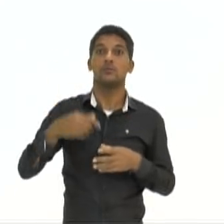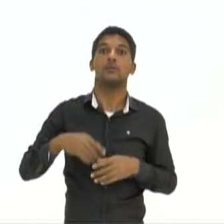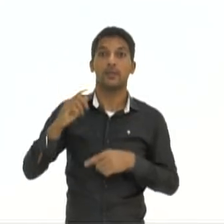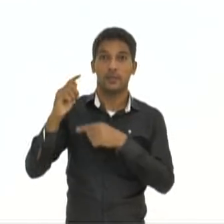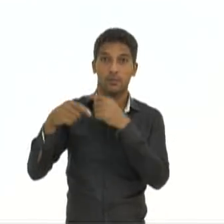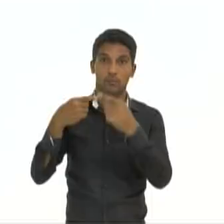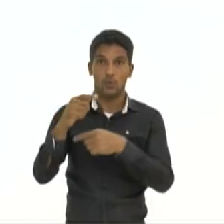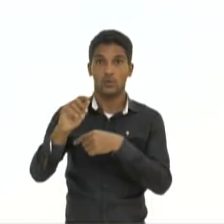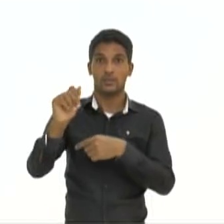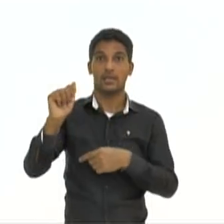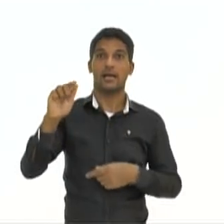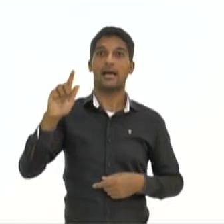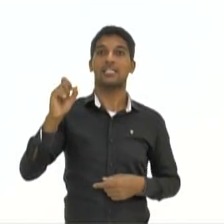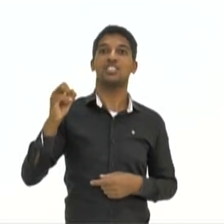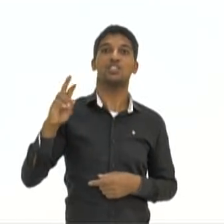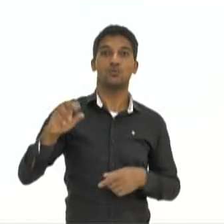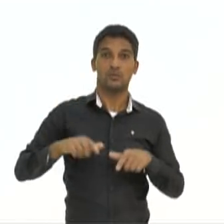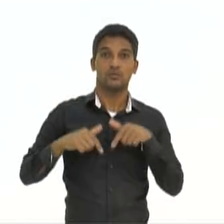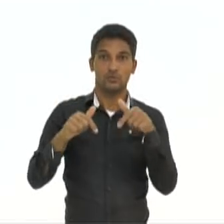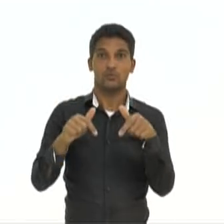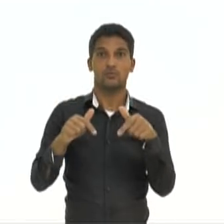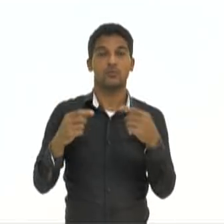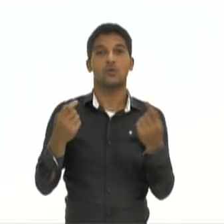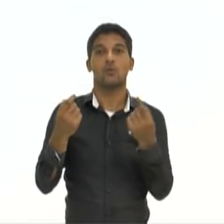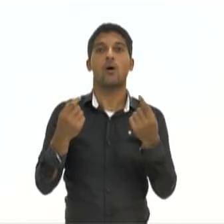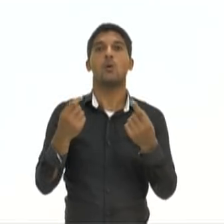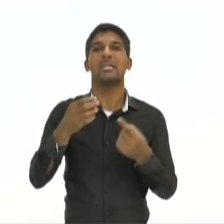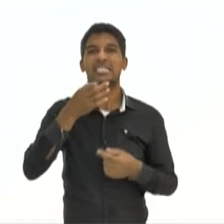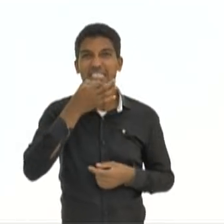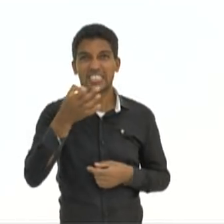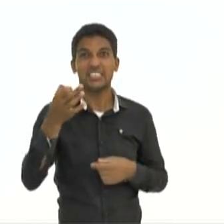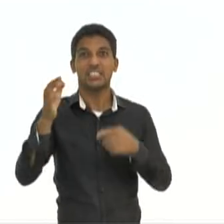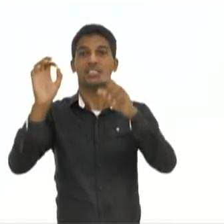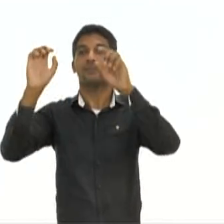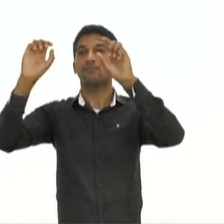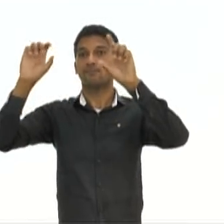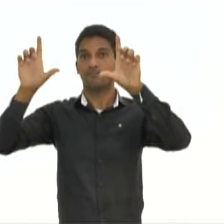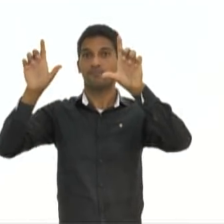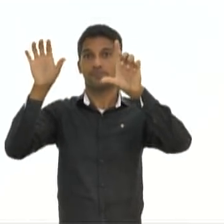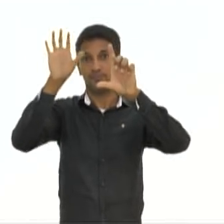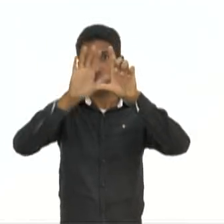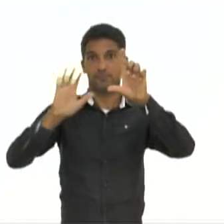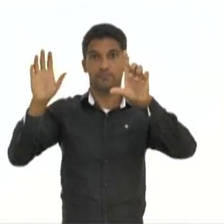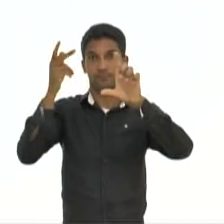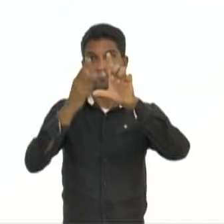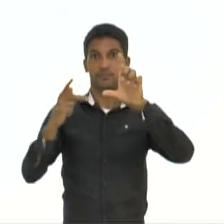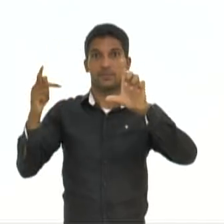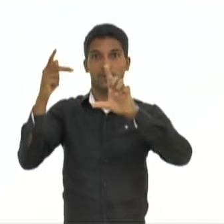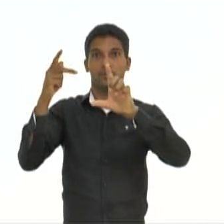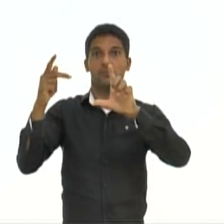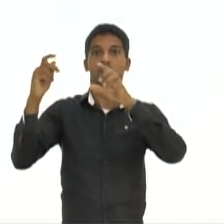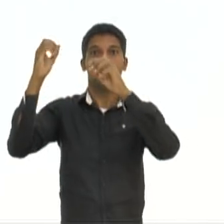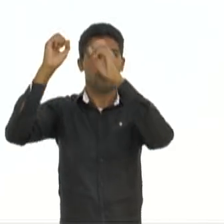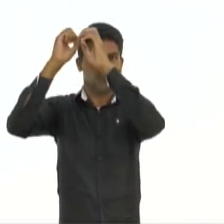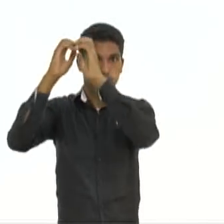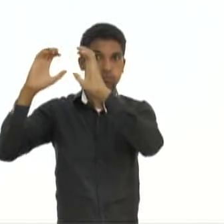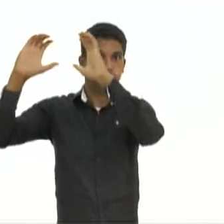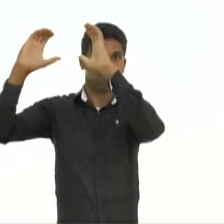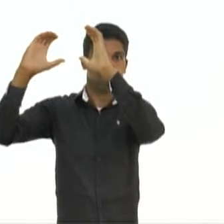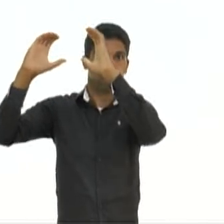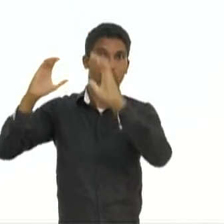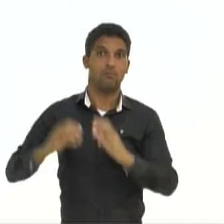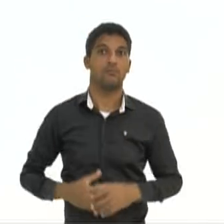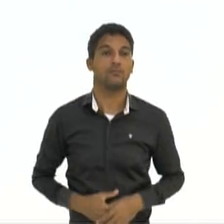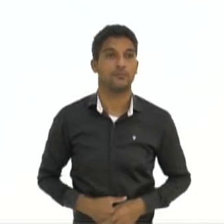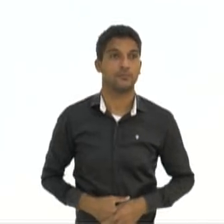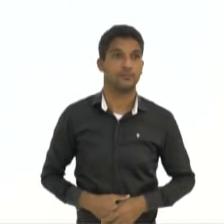vão tentar localizar aí que tipo de crítica que existe aí, né? Nesses enunciados, nessas frases, nessas falas